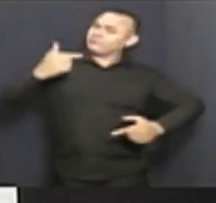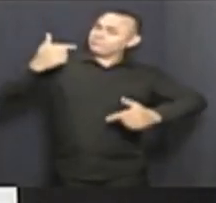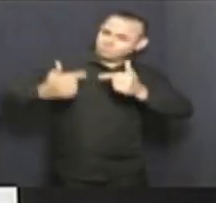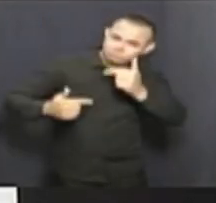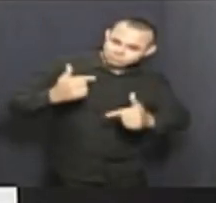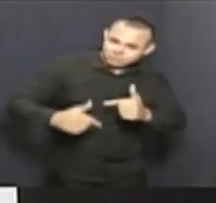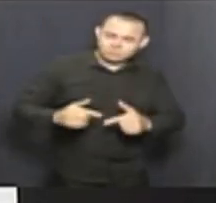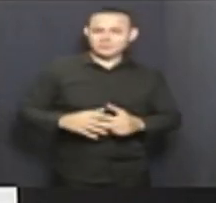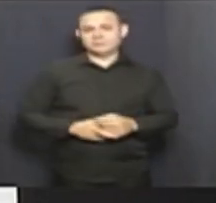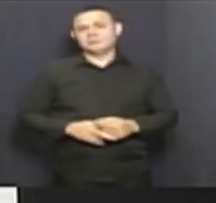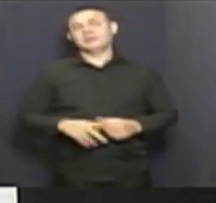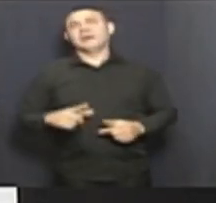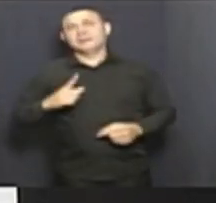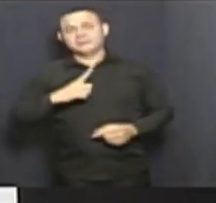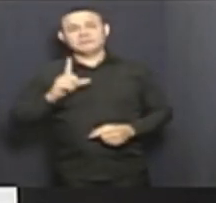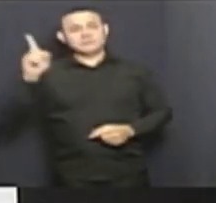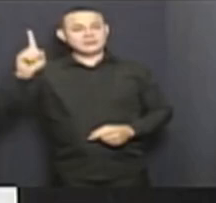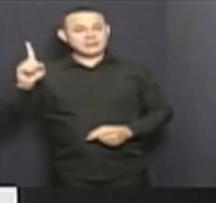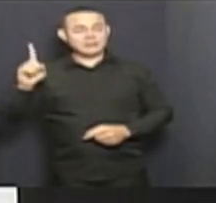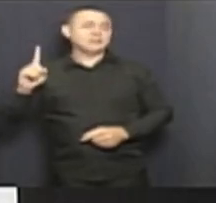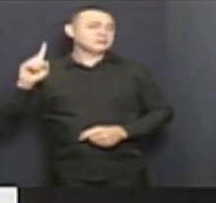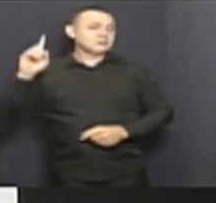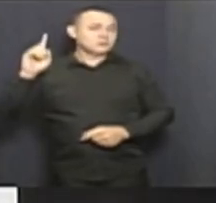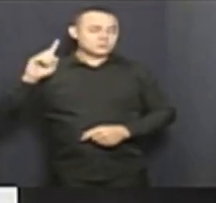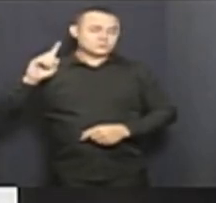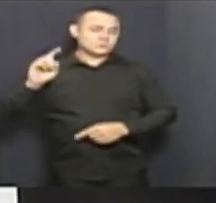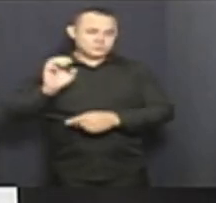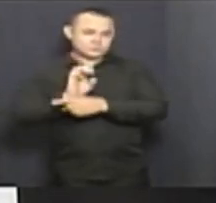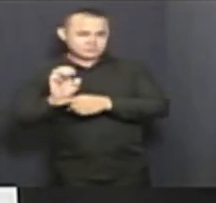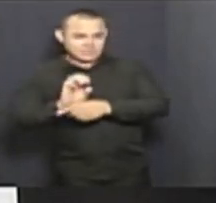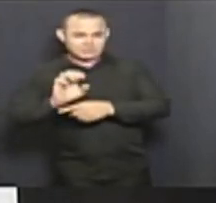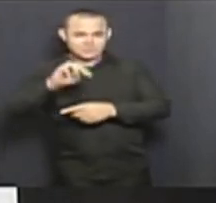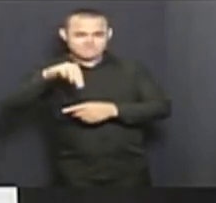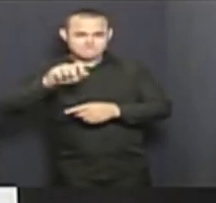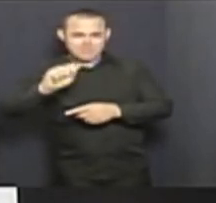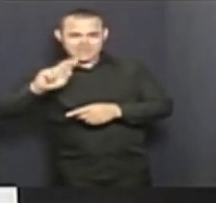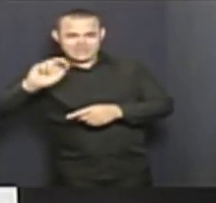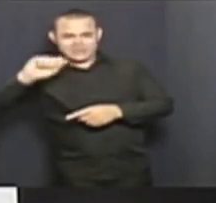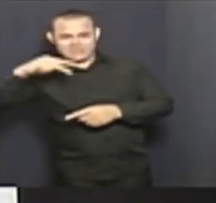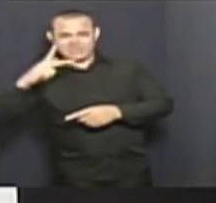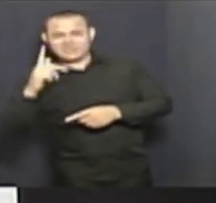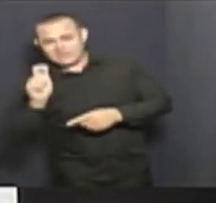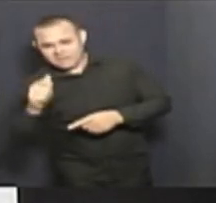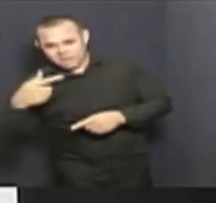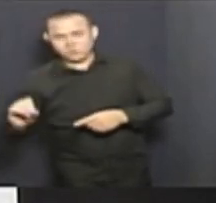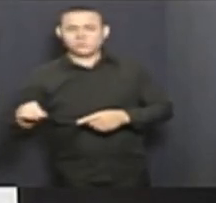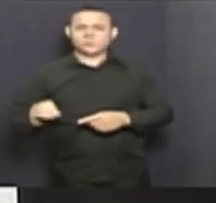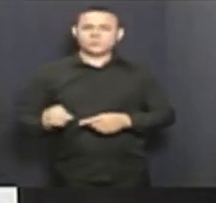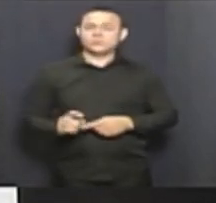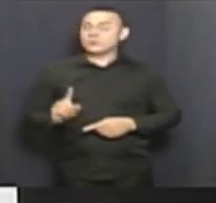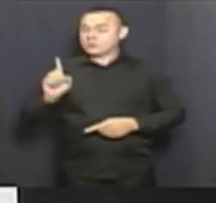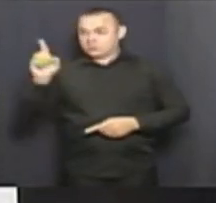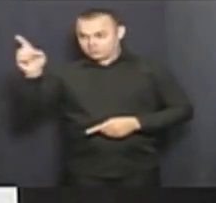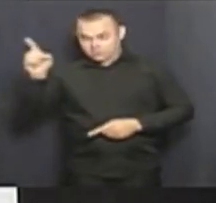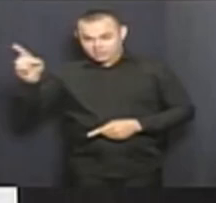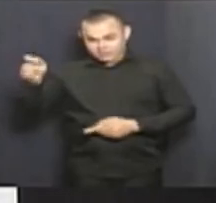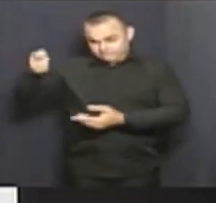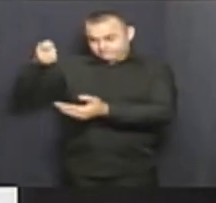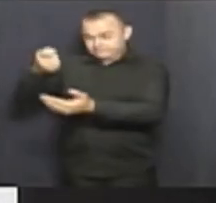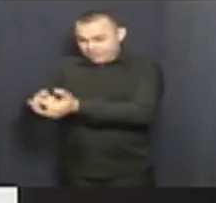com relação ao maranhão governador flávio dino paga o melhor